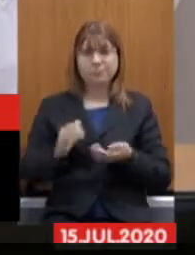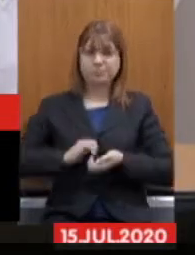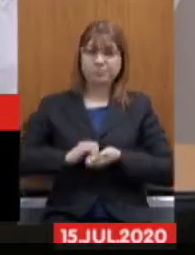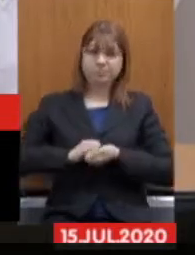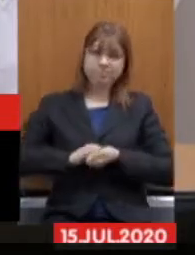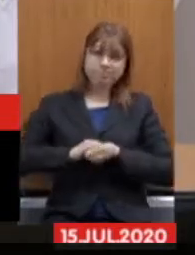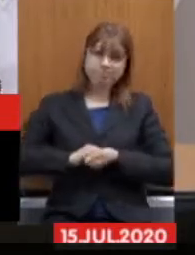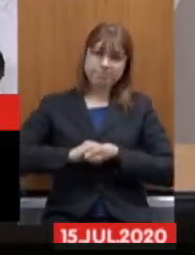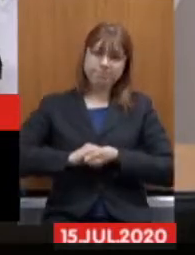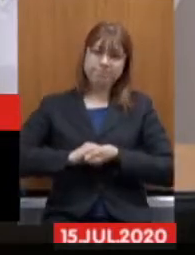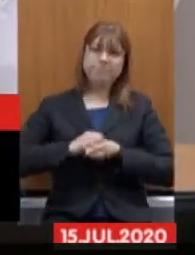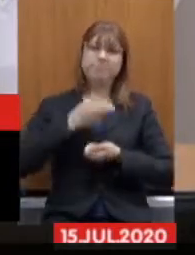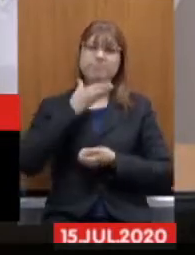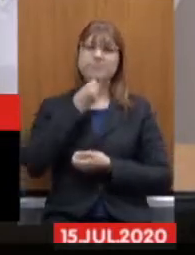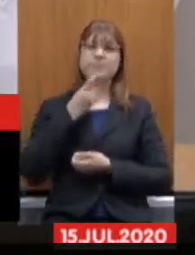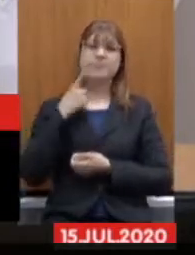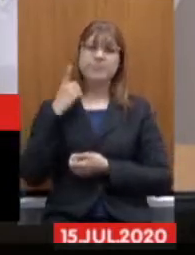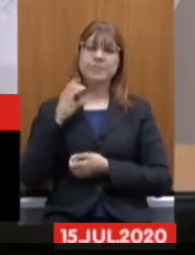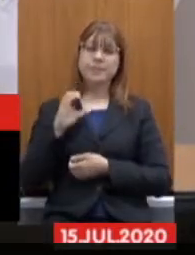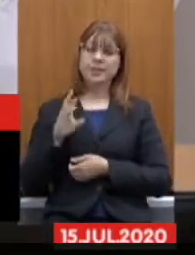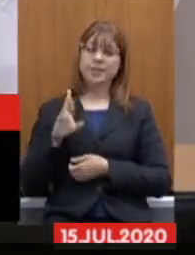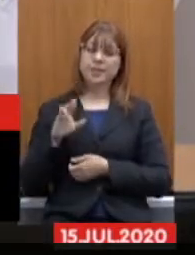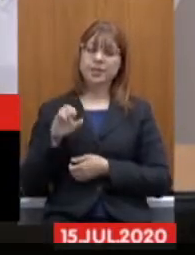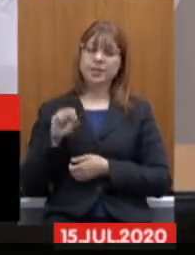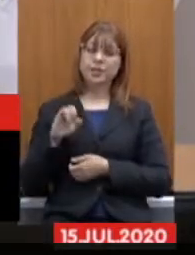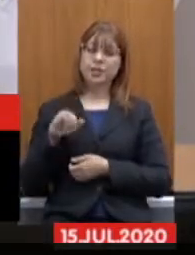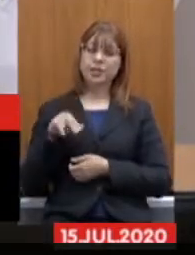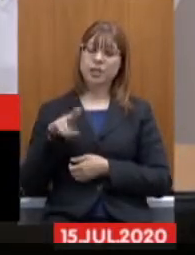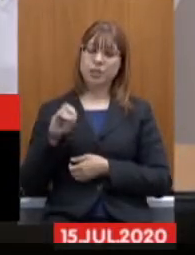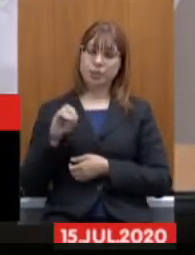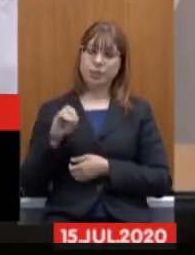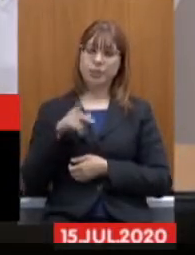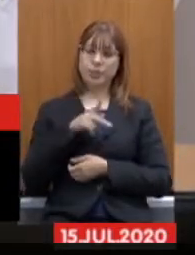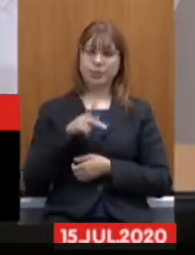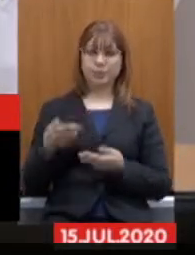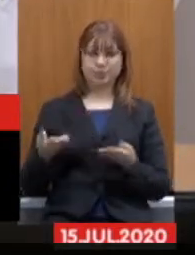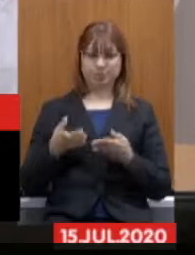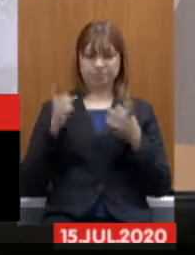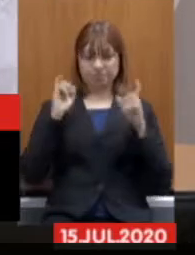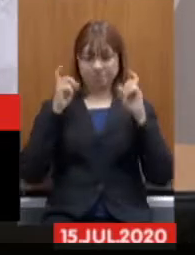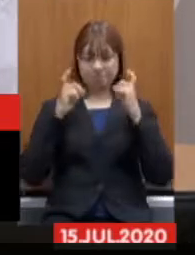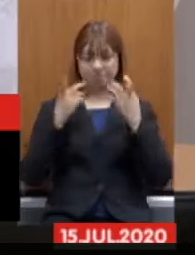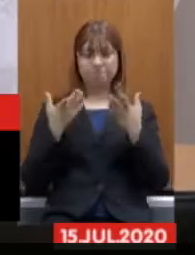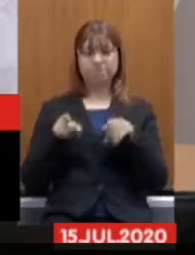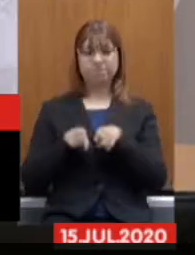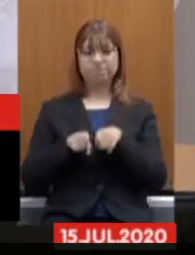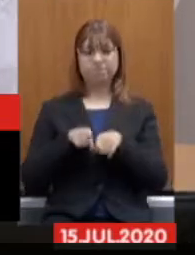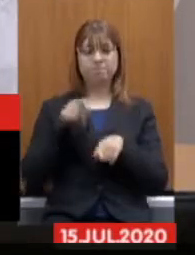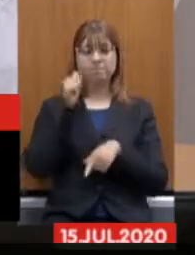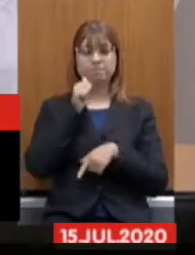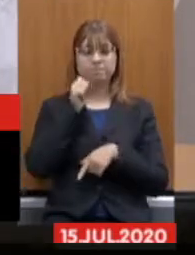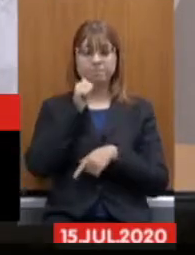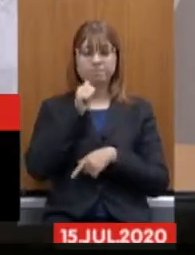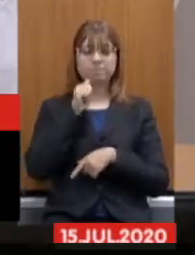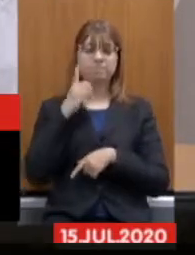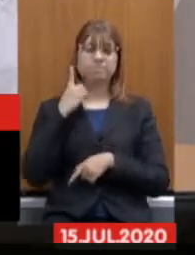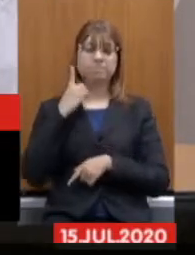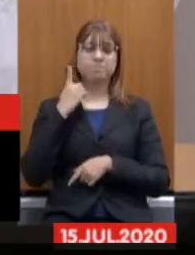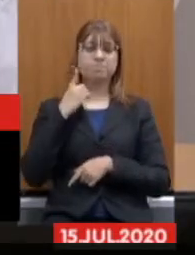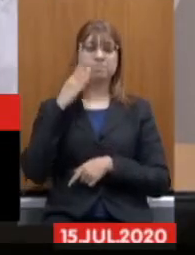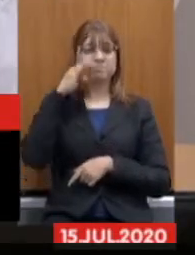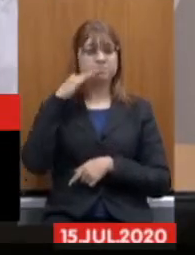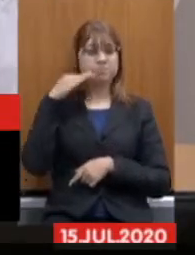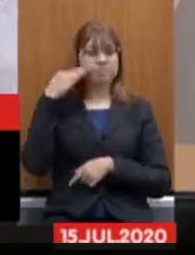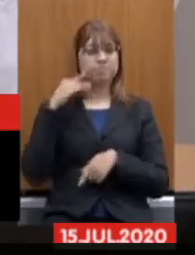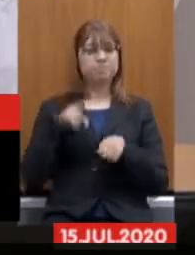cumprimentando adaptar o cristiano silveira presidente da sessão movimentando a deputado aberto e certeira